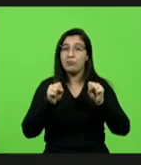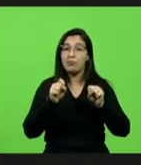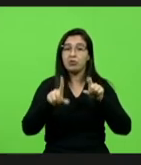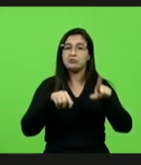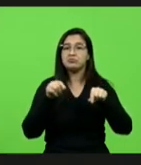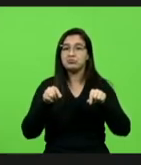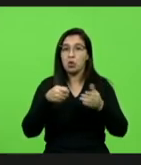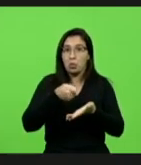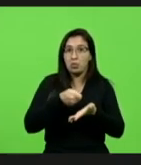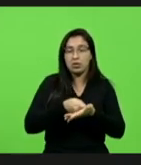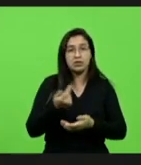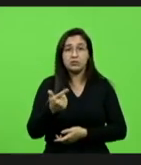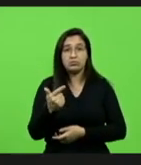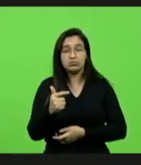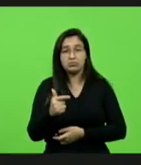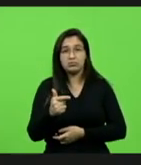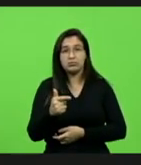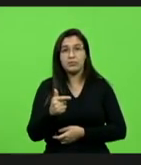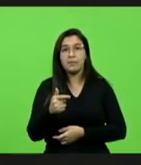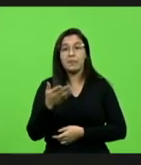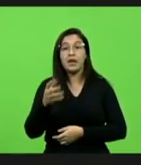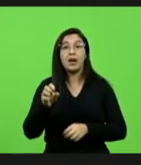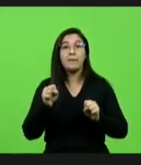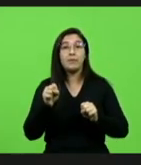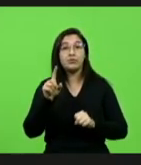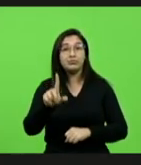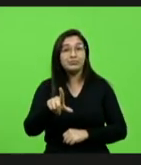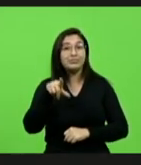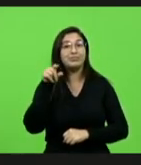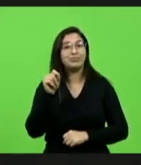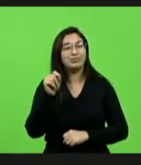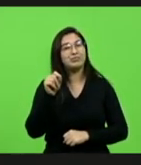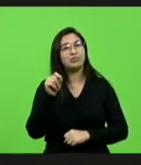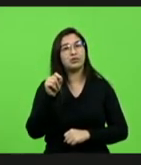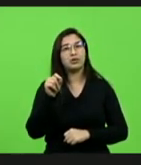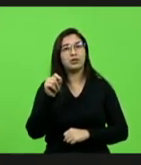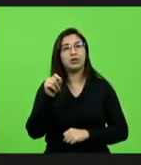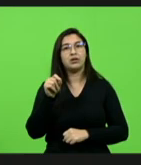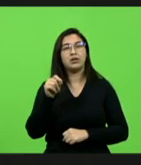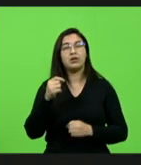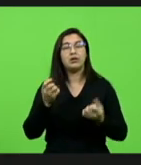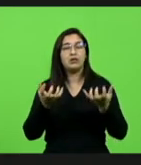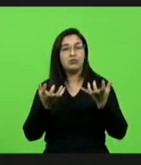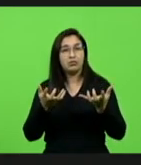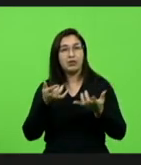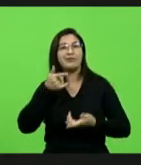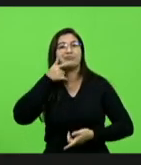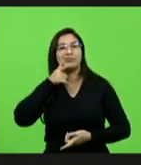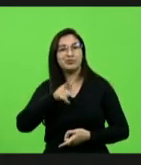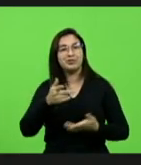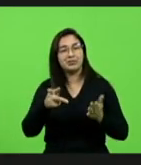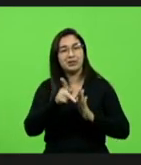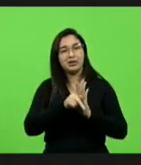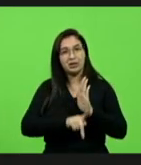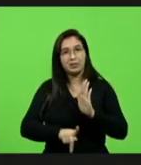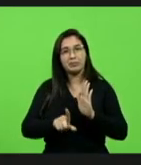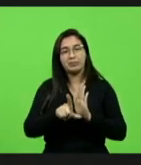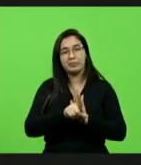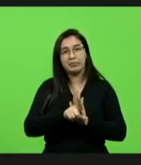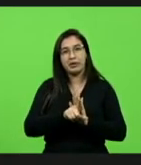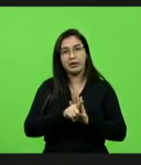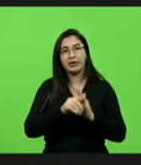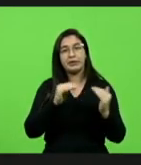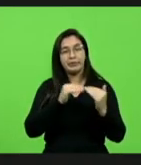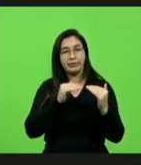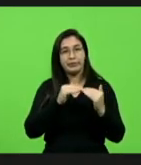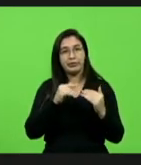obrigação, não é determinação, é opção, eu almejo o êxito do PLC em questão. Fico à